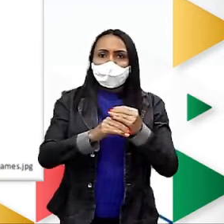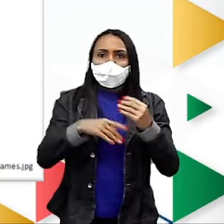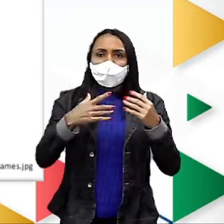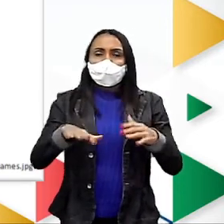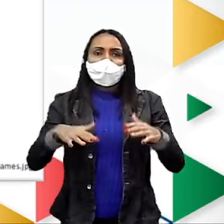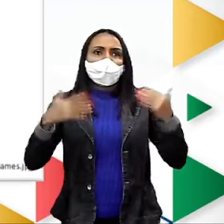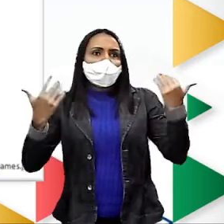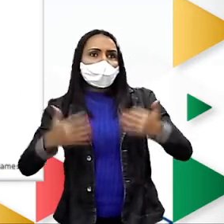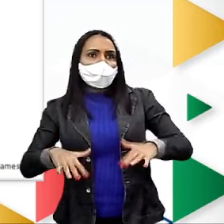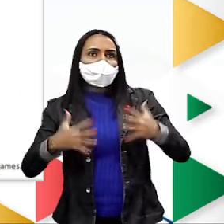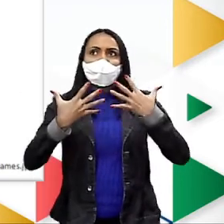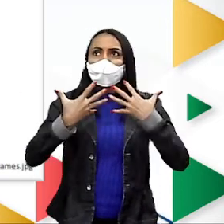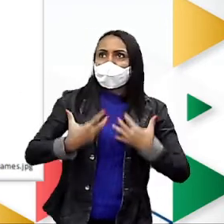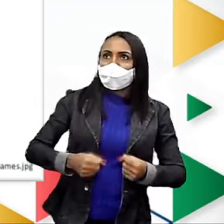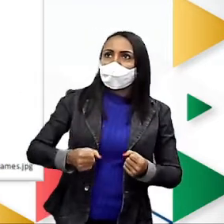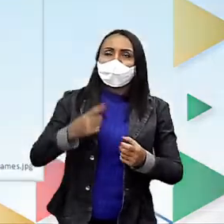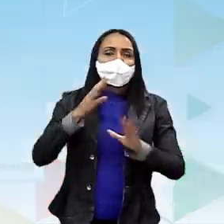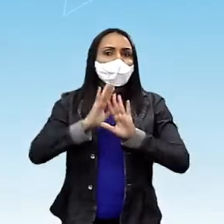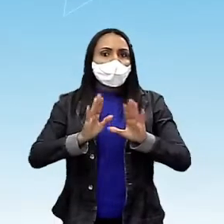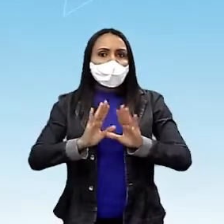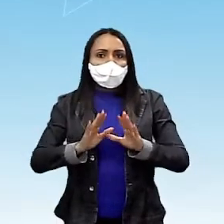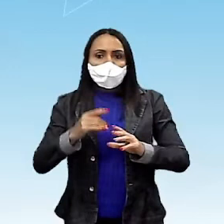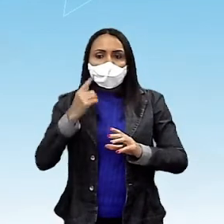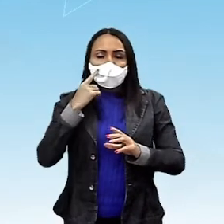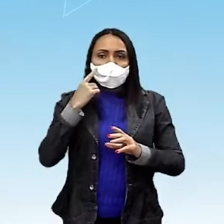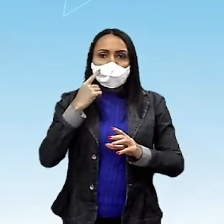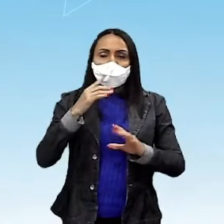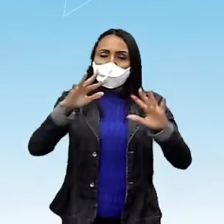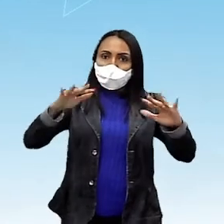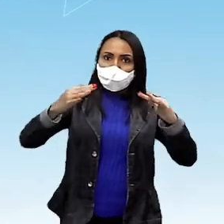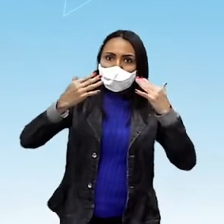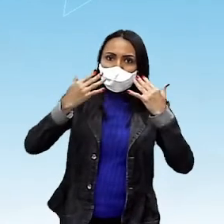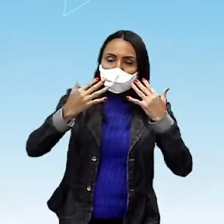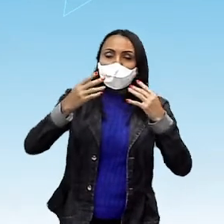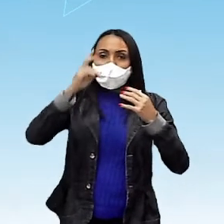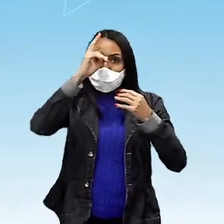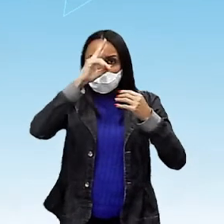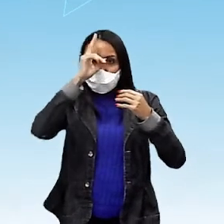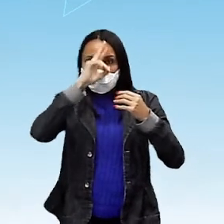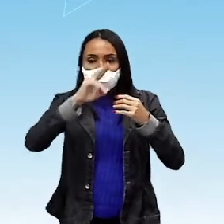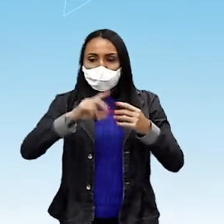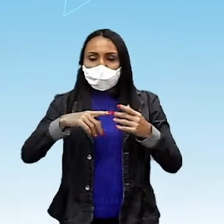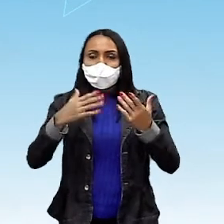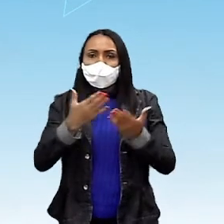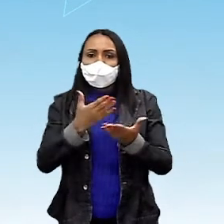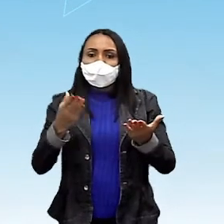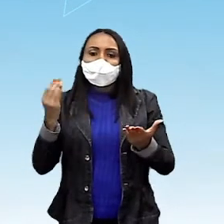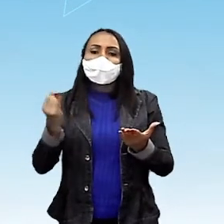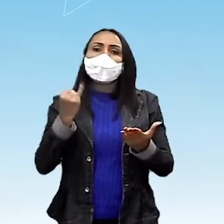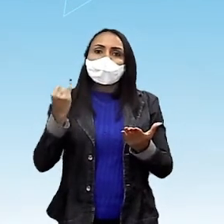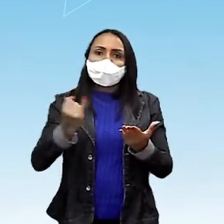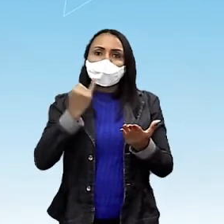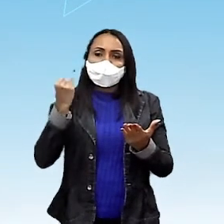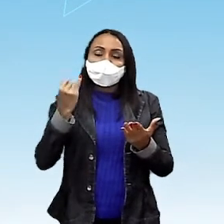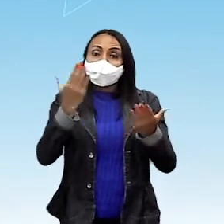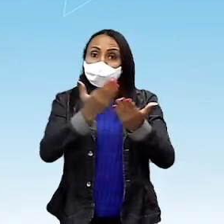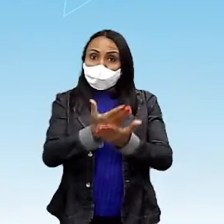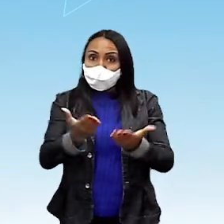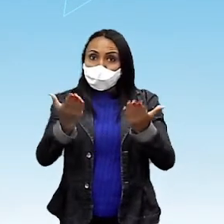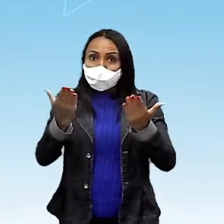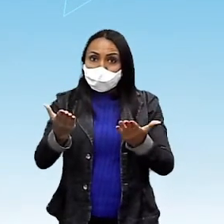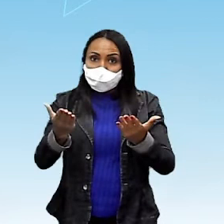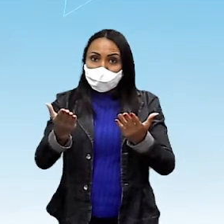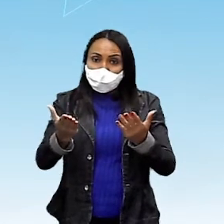que assista. É por isso que neste momento eu gostaria que olhassem para mim e lembrassem a seguinte questão. É muito importante que você, com o